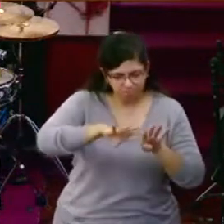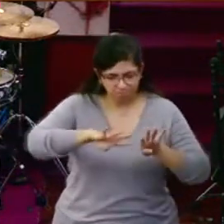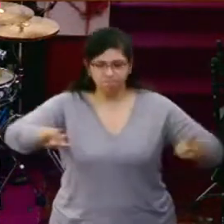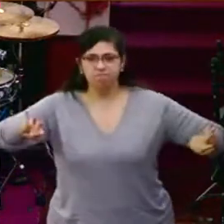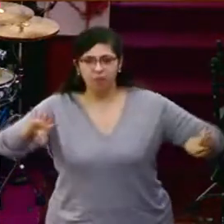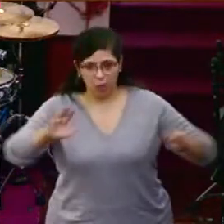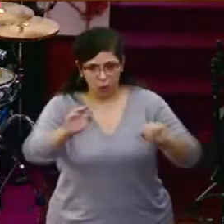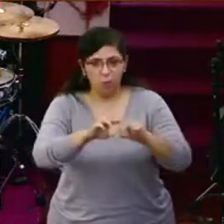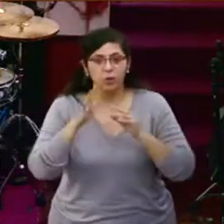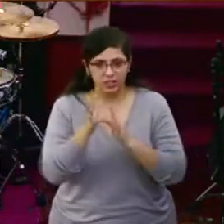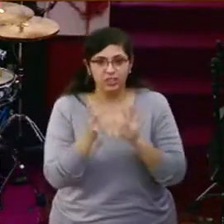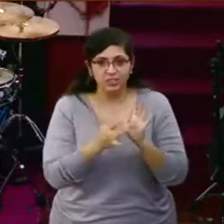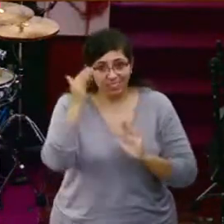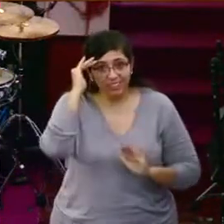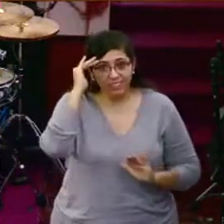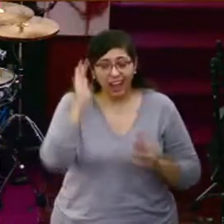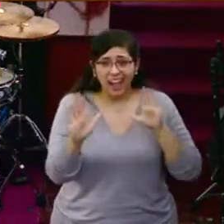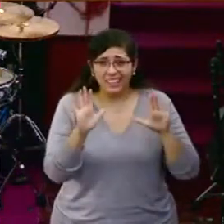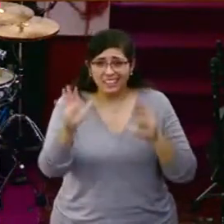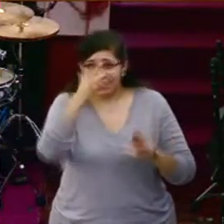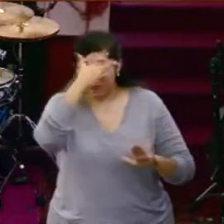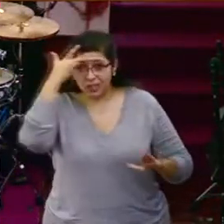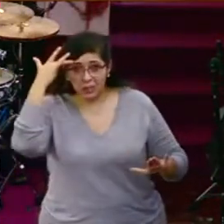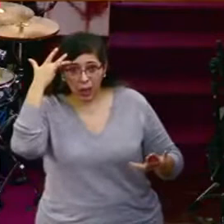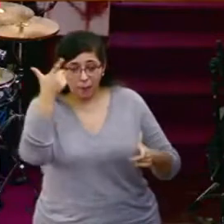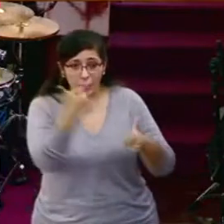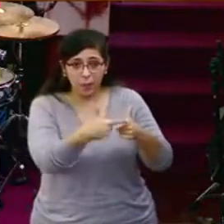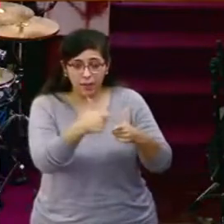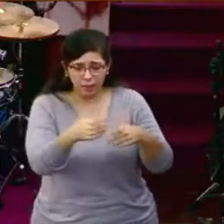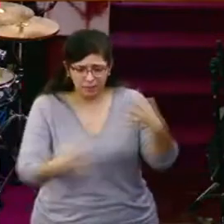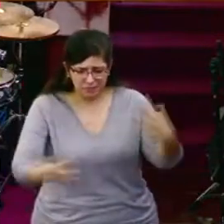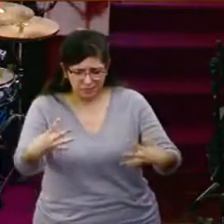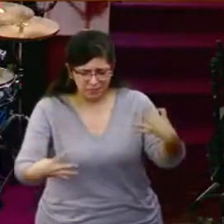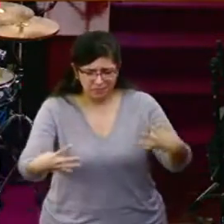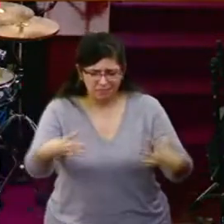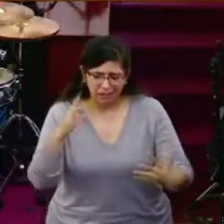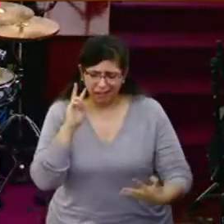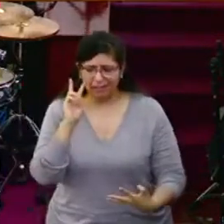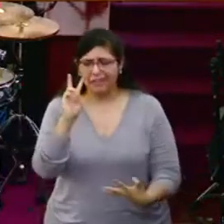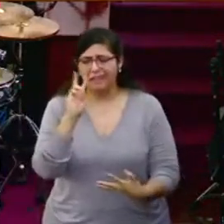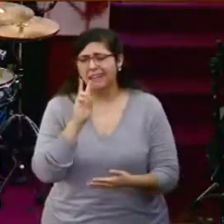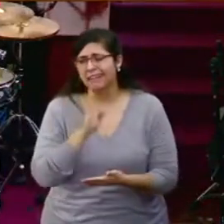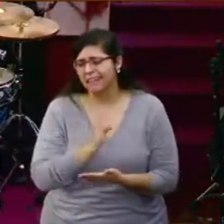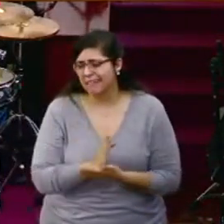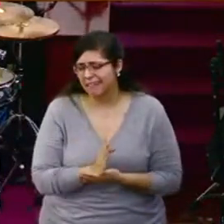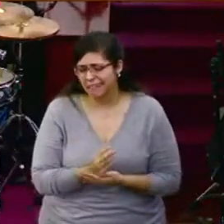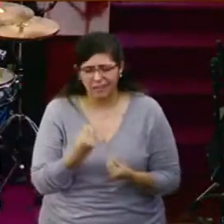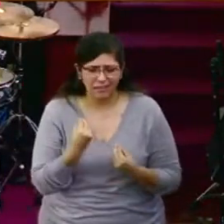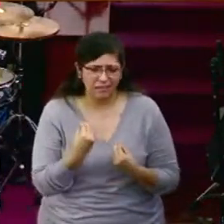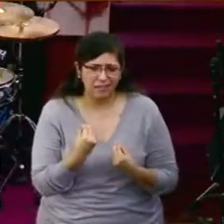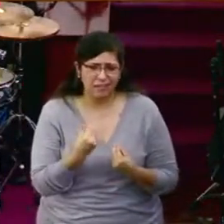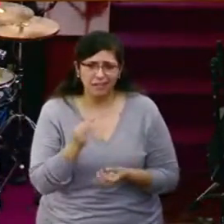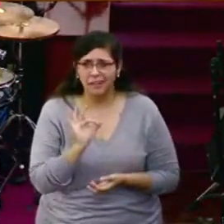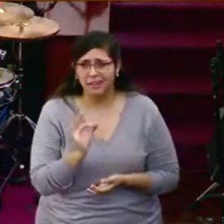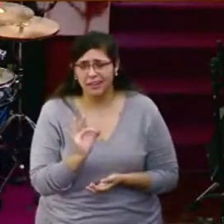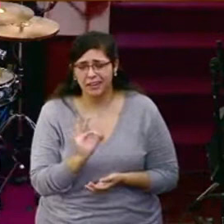diante das situações difíceis se desesperam de tal maneira que elas esperam que alguma coisa como que